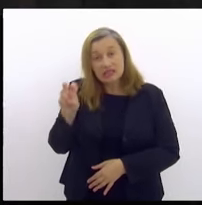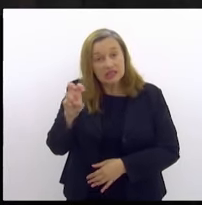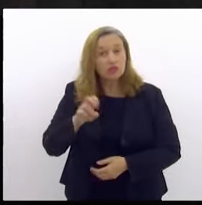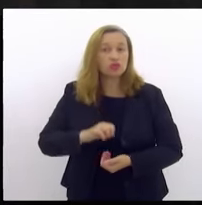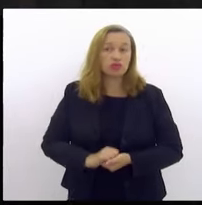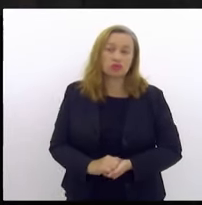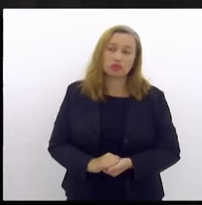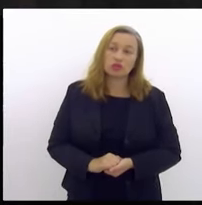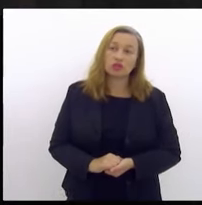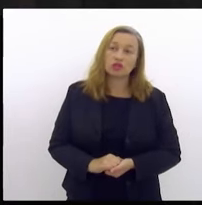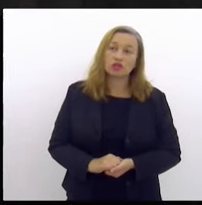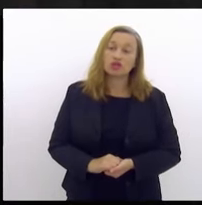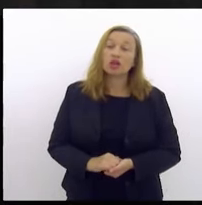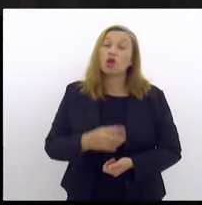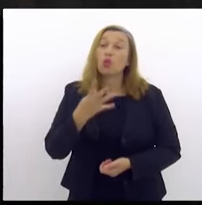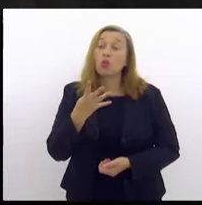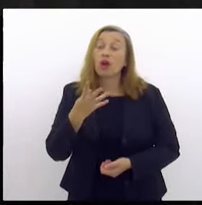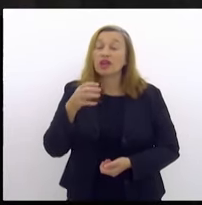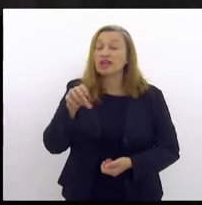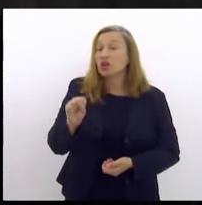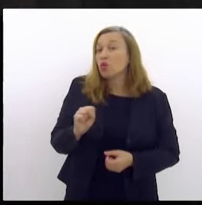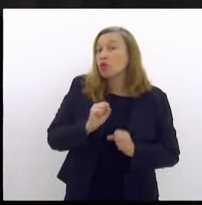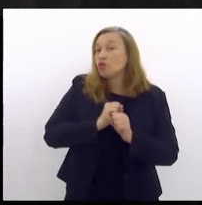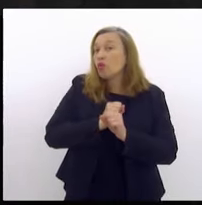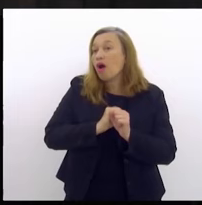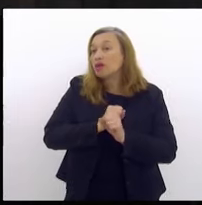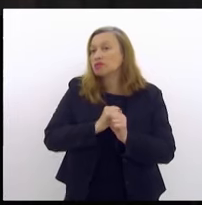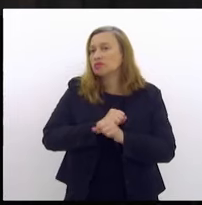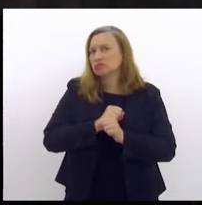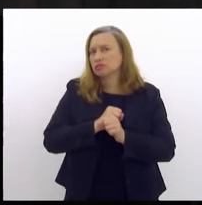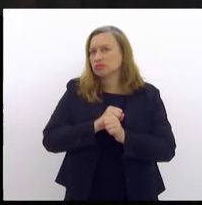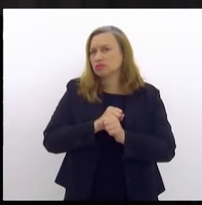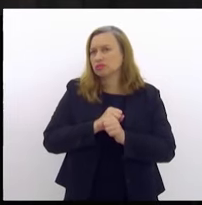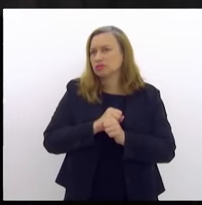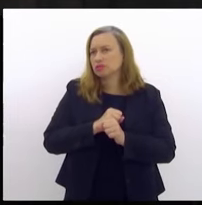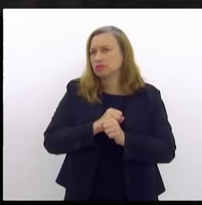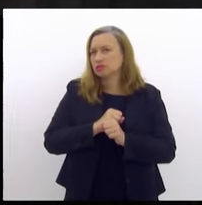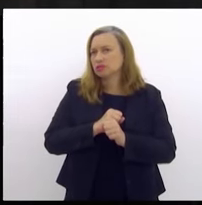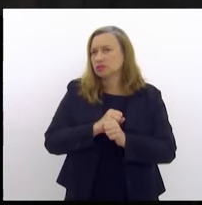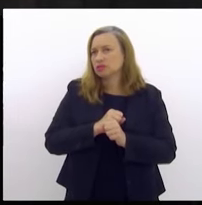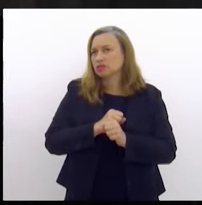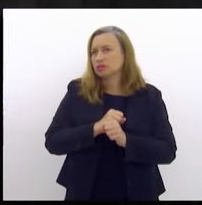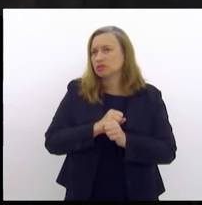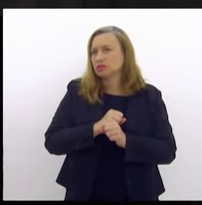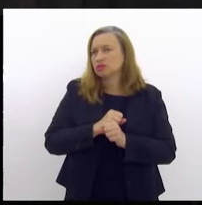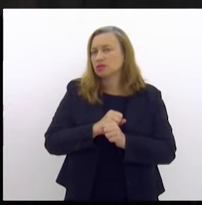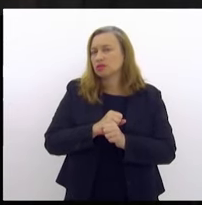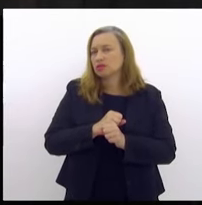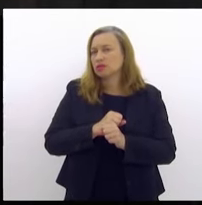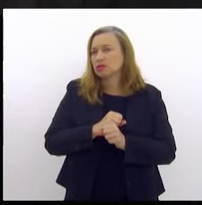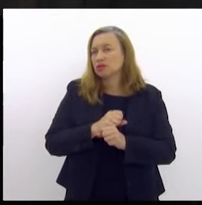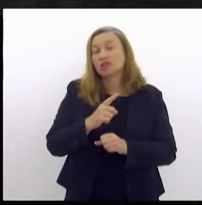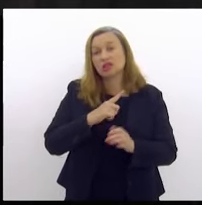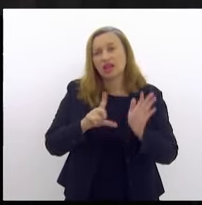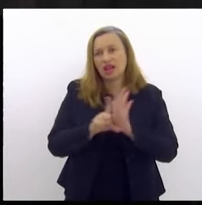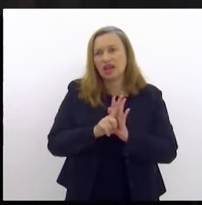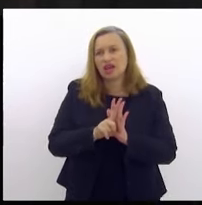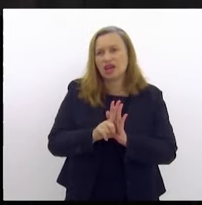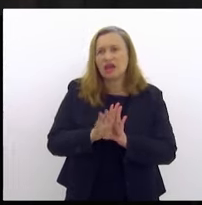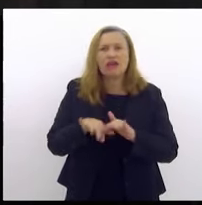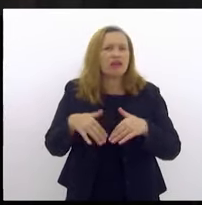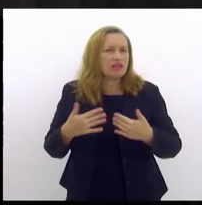1975. Tem 48 anos que dura esse ato jurídico perfeito. Então, não é